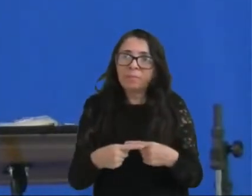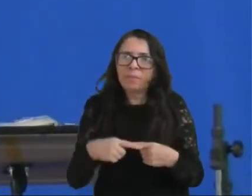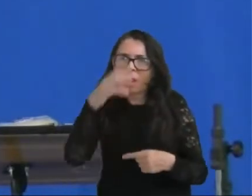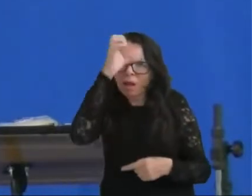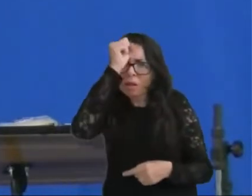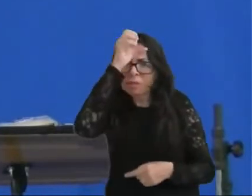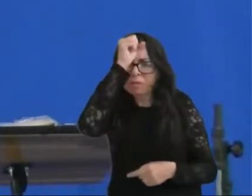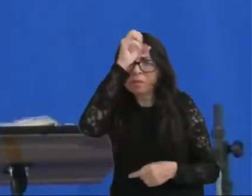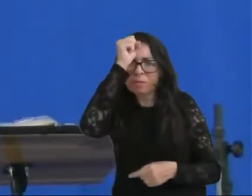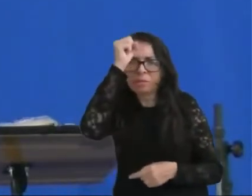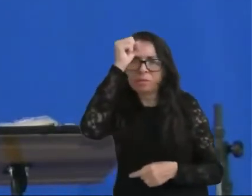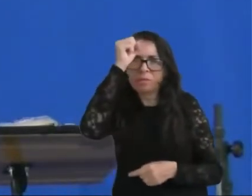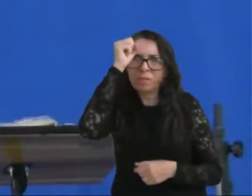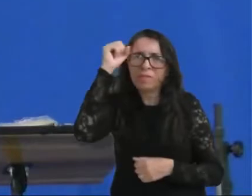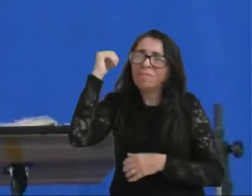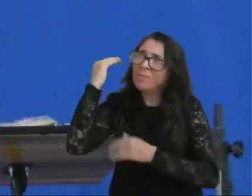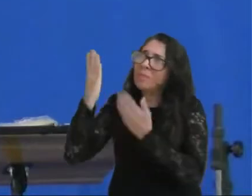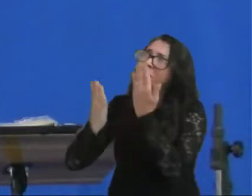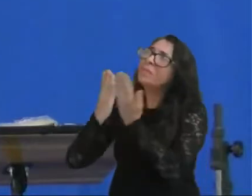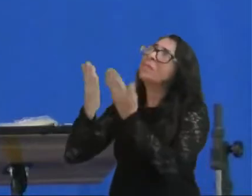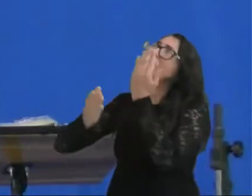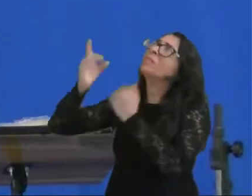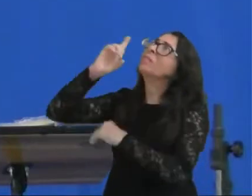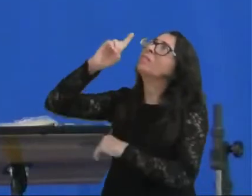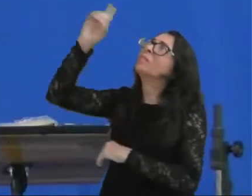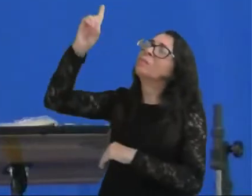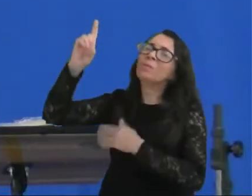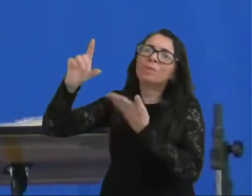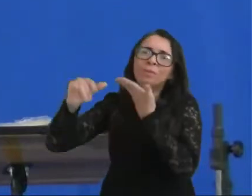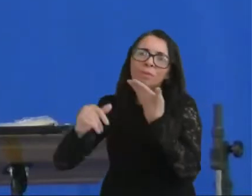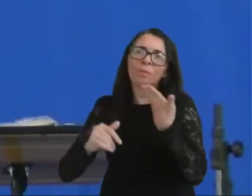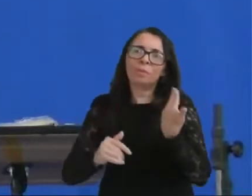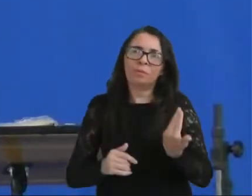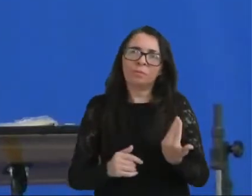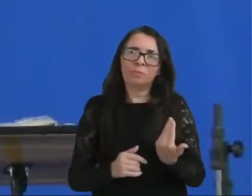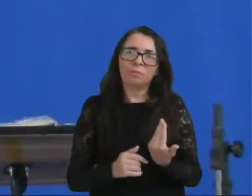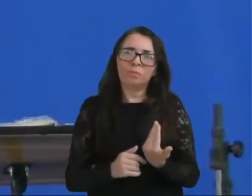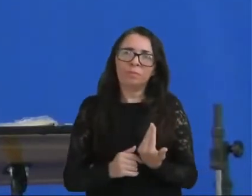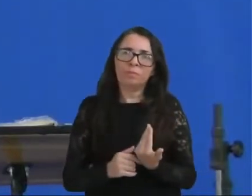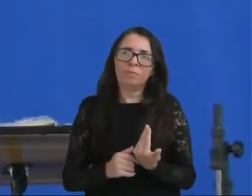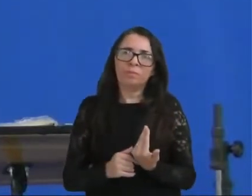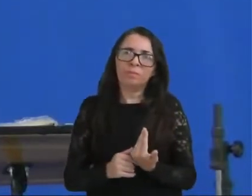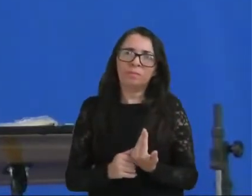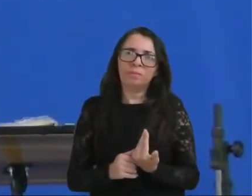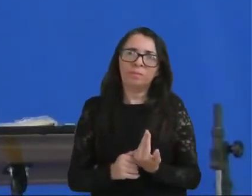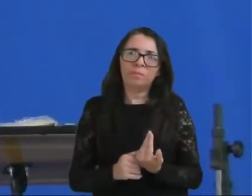Algo importante que aconteceu naquele período lá foi os nicolaítas.